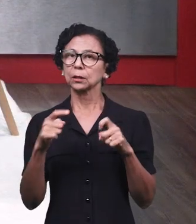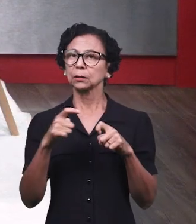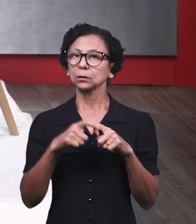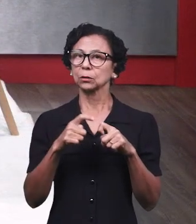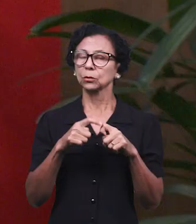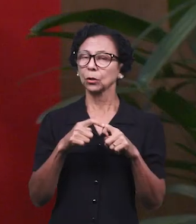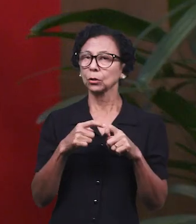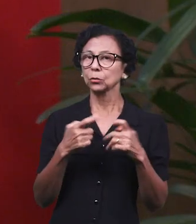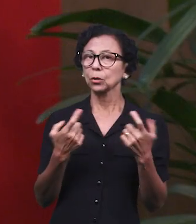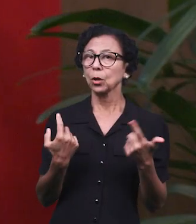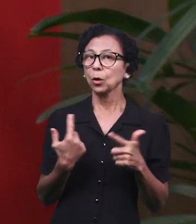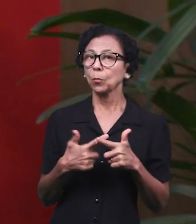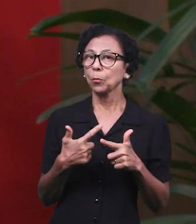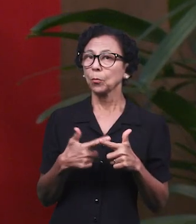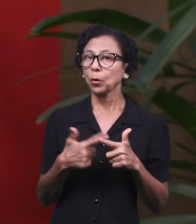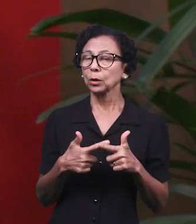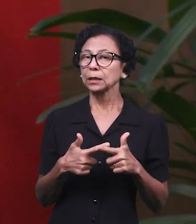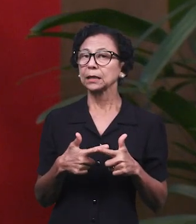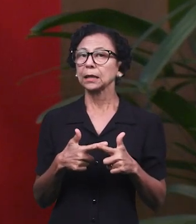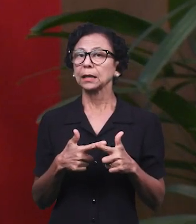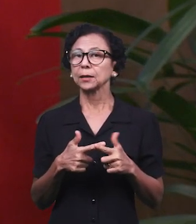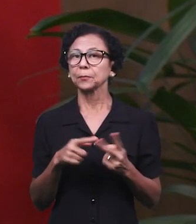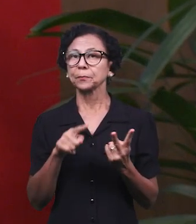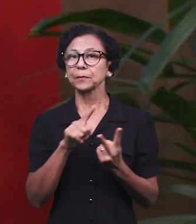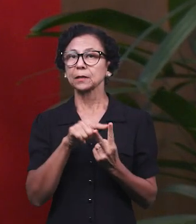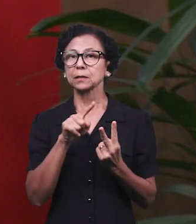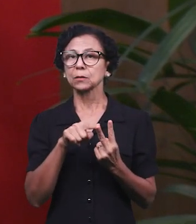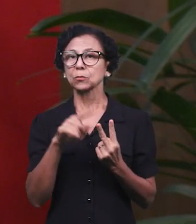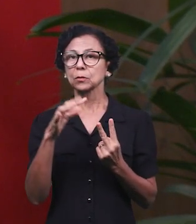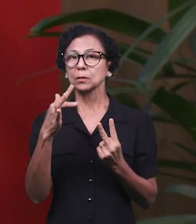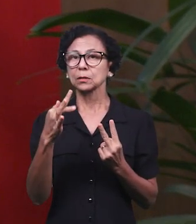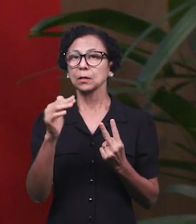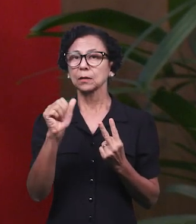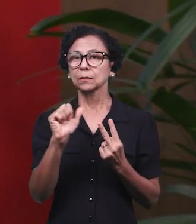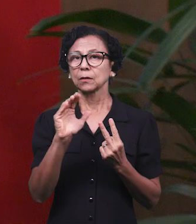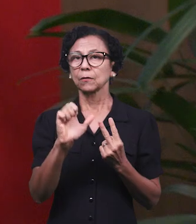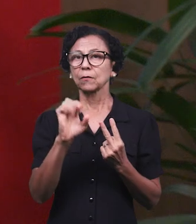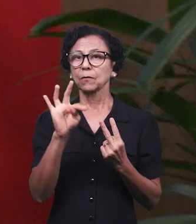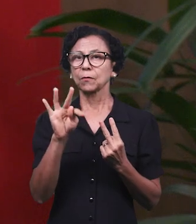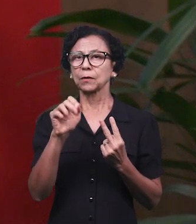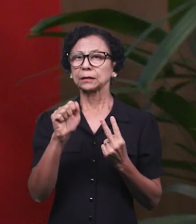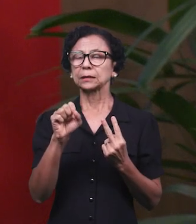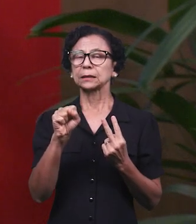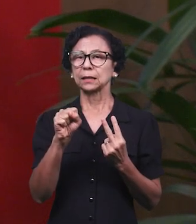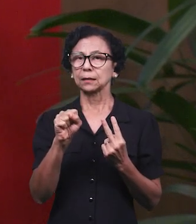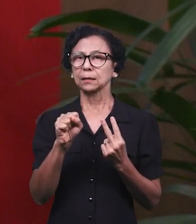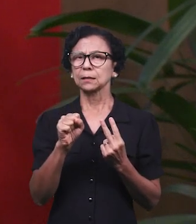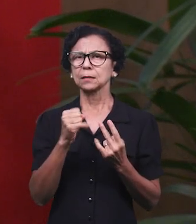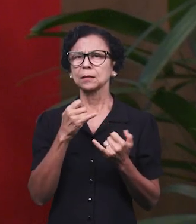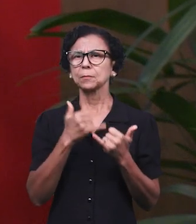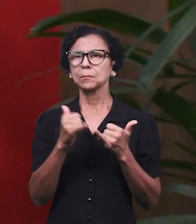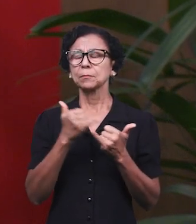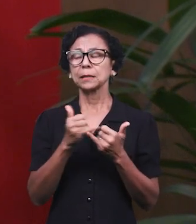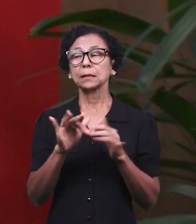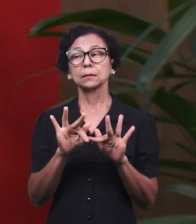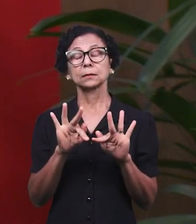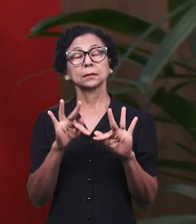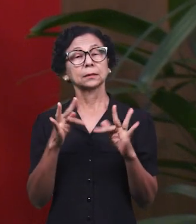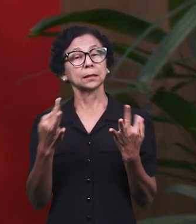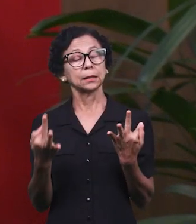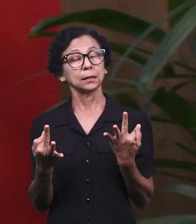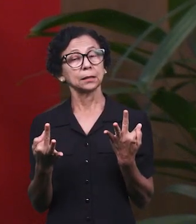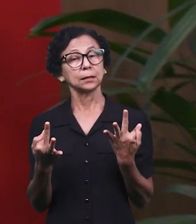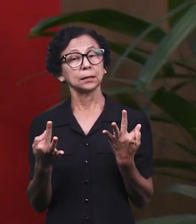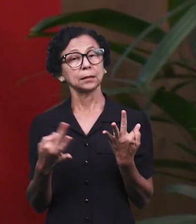odontologia estética, porque as facetas, elas são um procedimento que parece ser